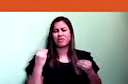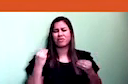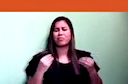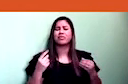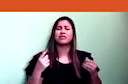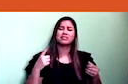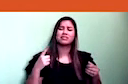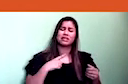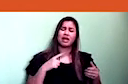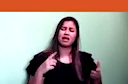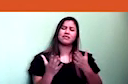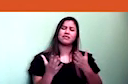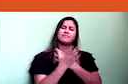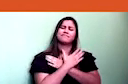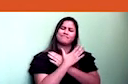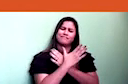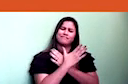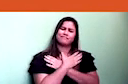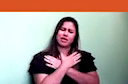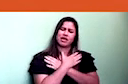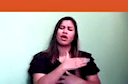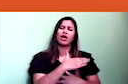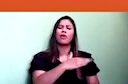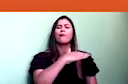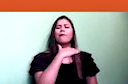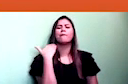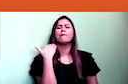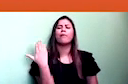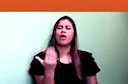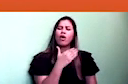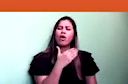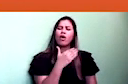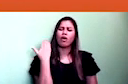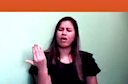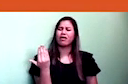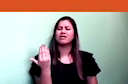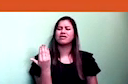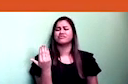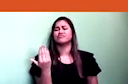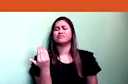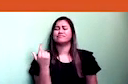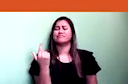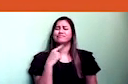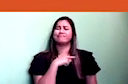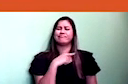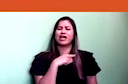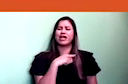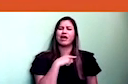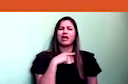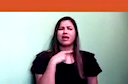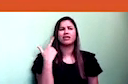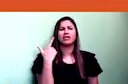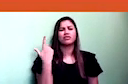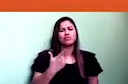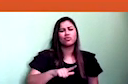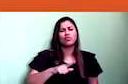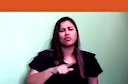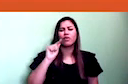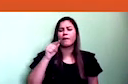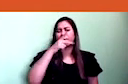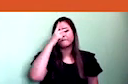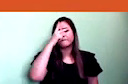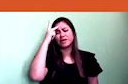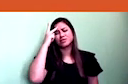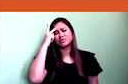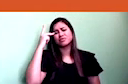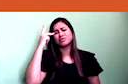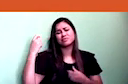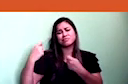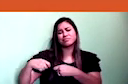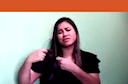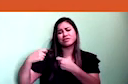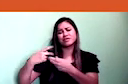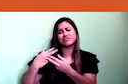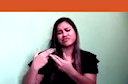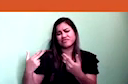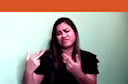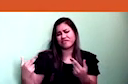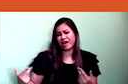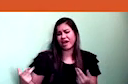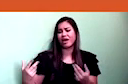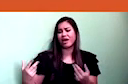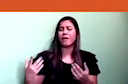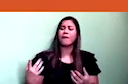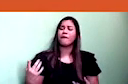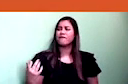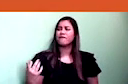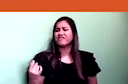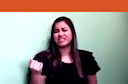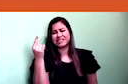desemprego, mortes, né? Nós temos, às vezes, pessoas próximas a gente passando por necessidade financeira e até de